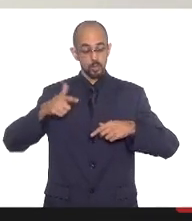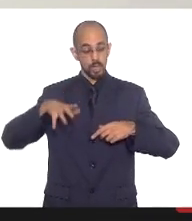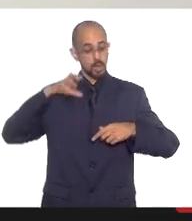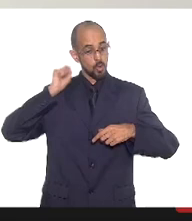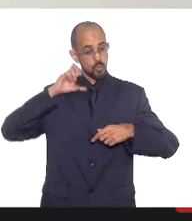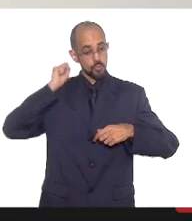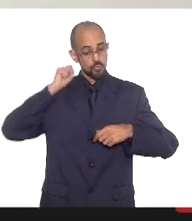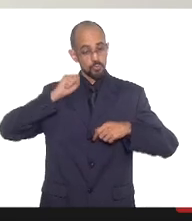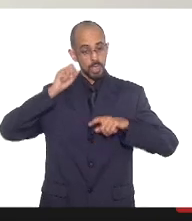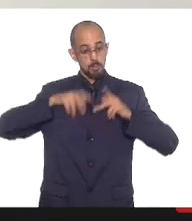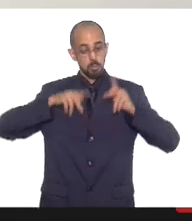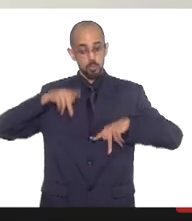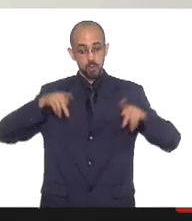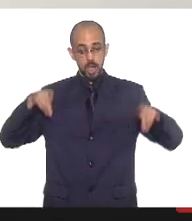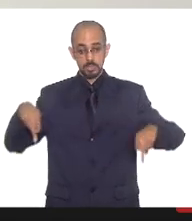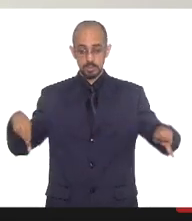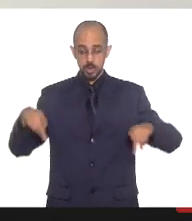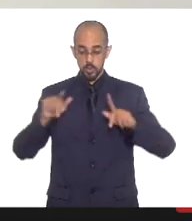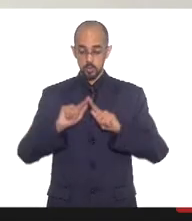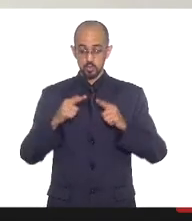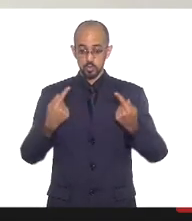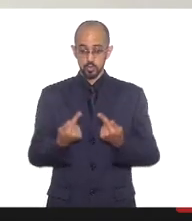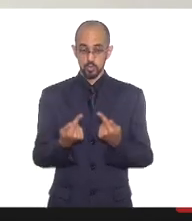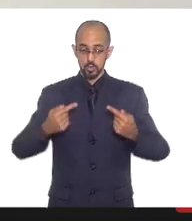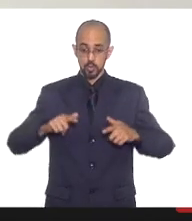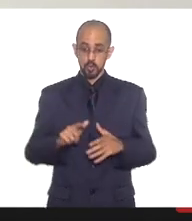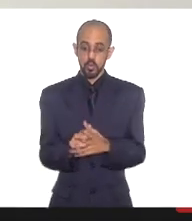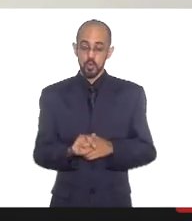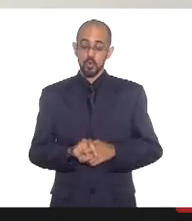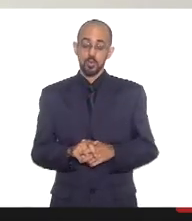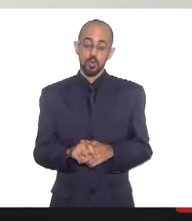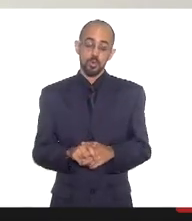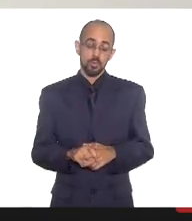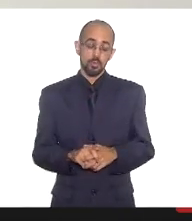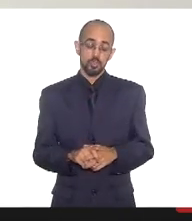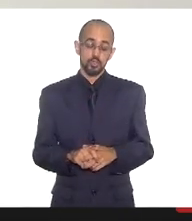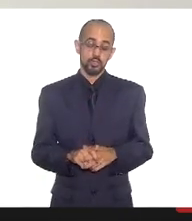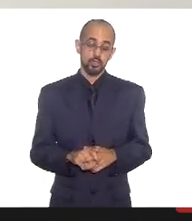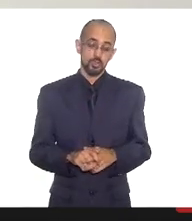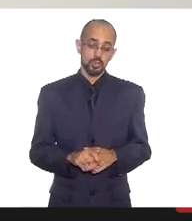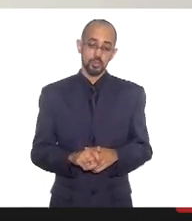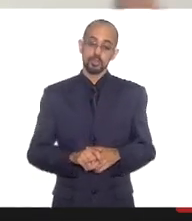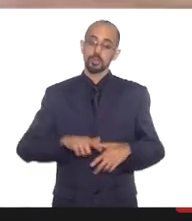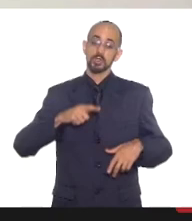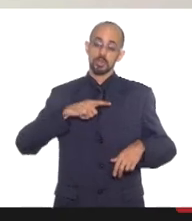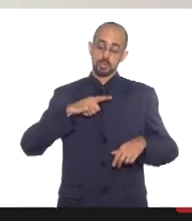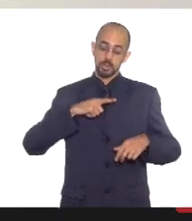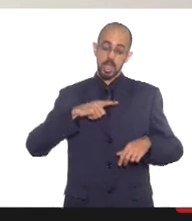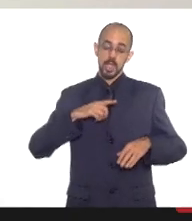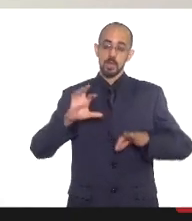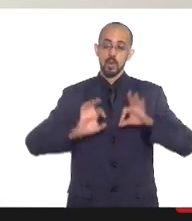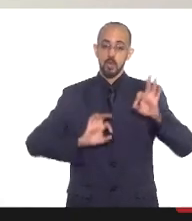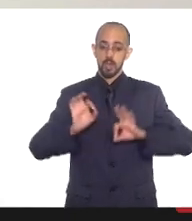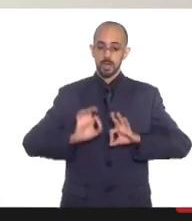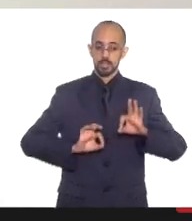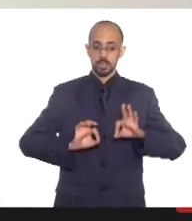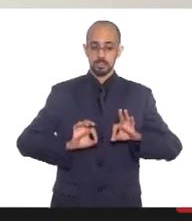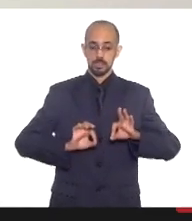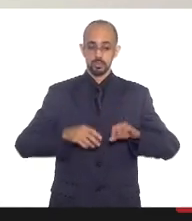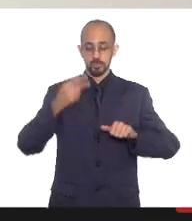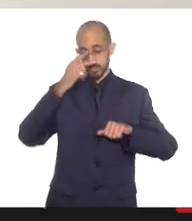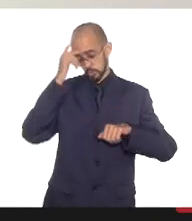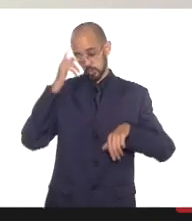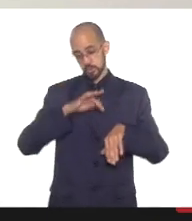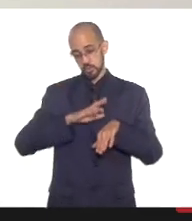escuta é os grupos é e mobilizados gente de pessoas com